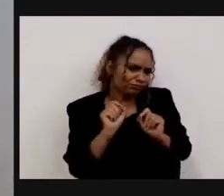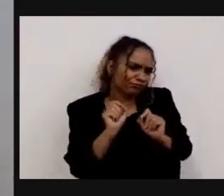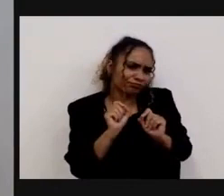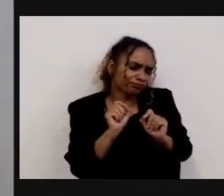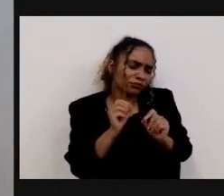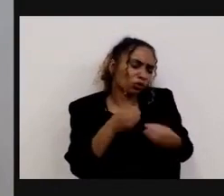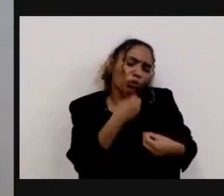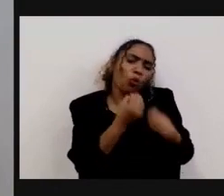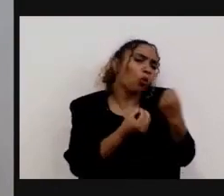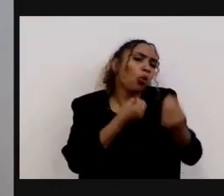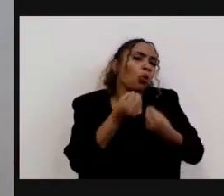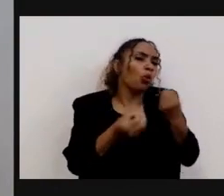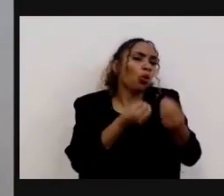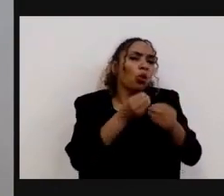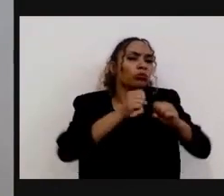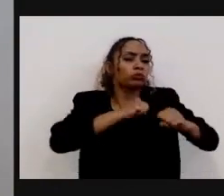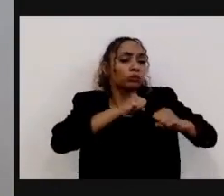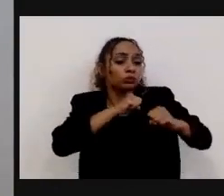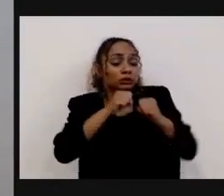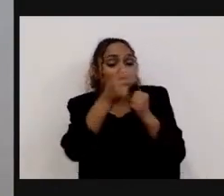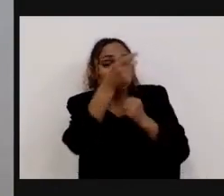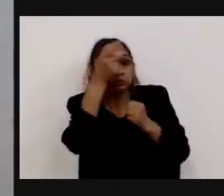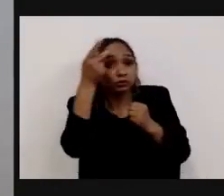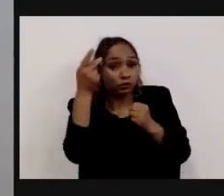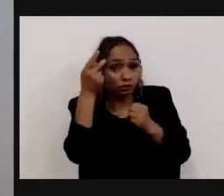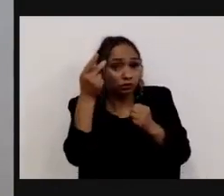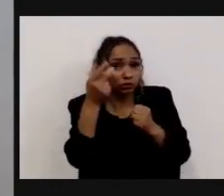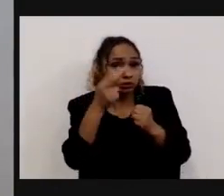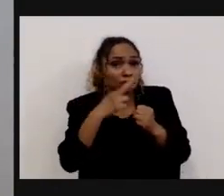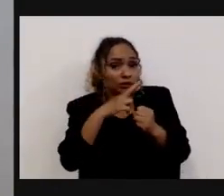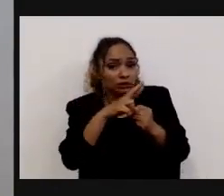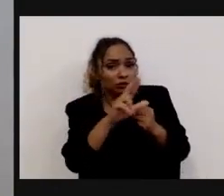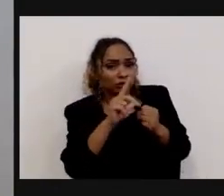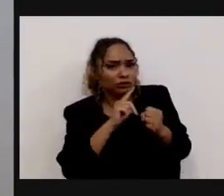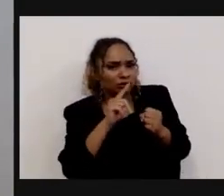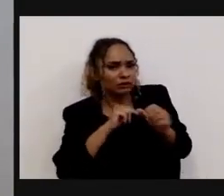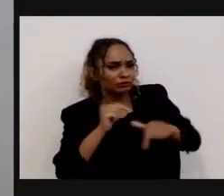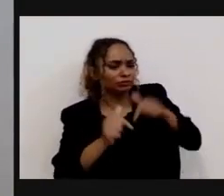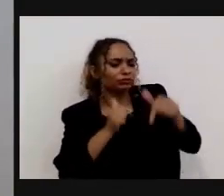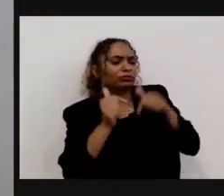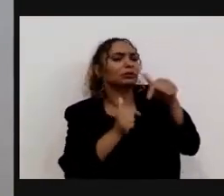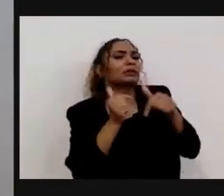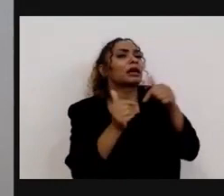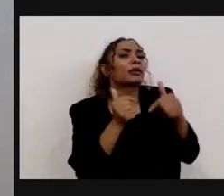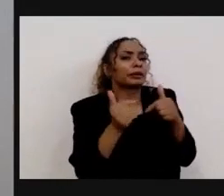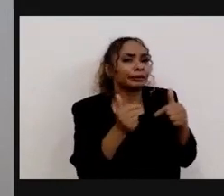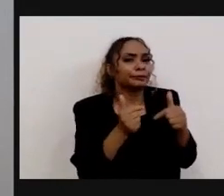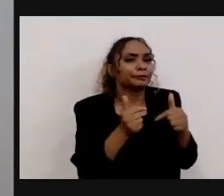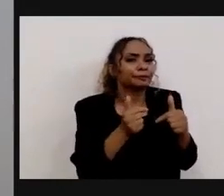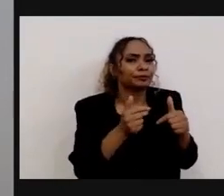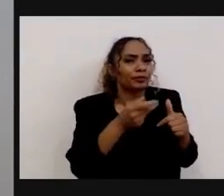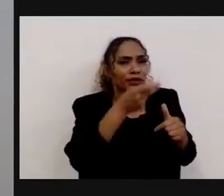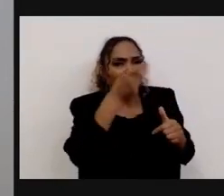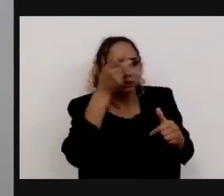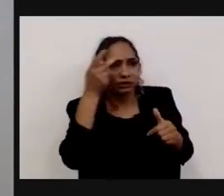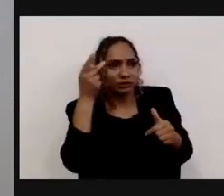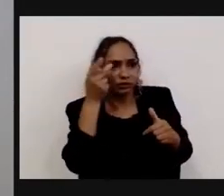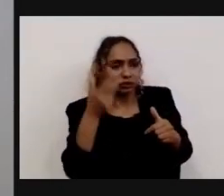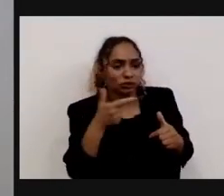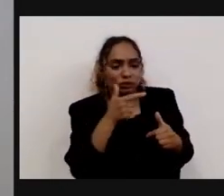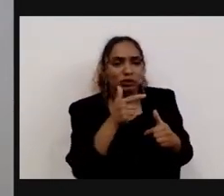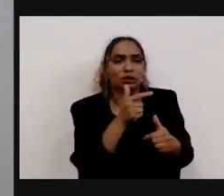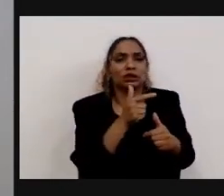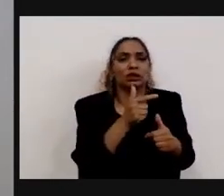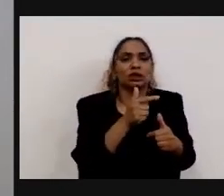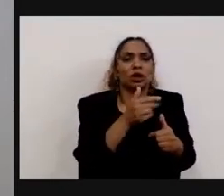melhor forma de mobilizar as pessoas havia resultado dos trabalhos é fazer com que as pessoas recupere o Ethos